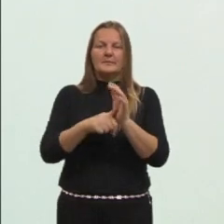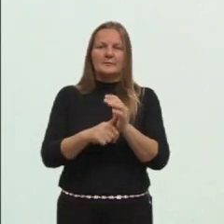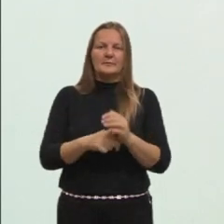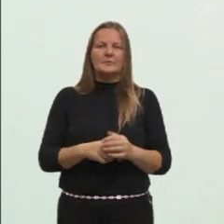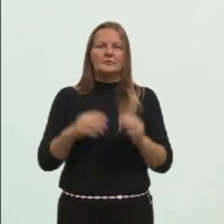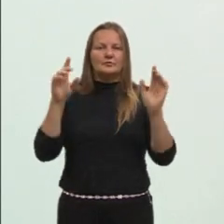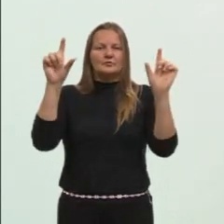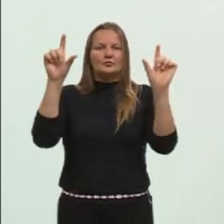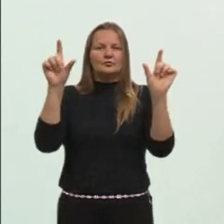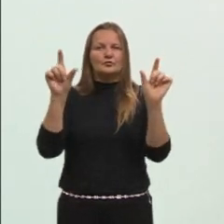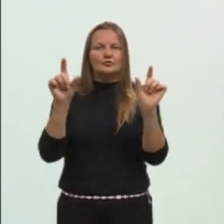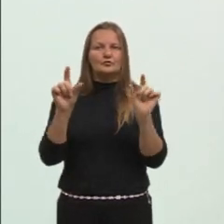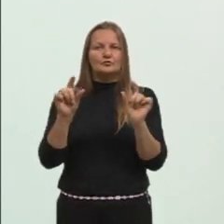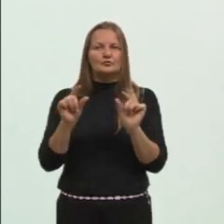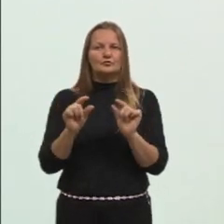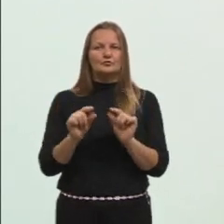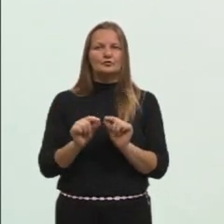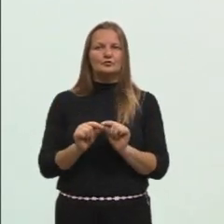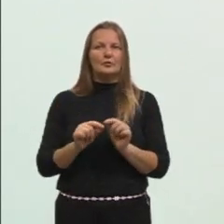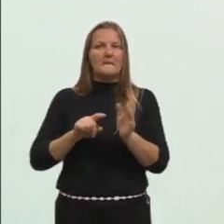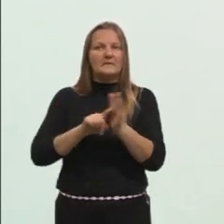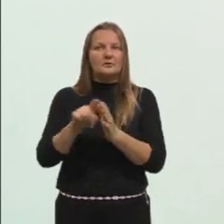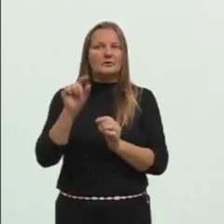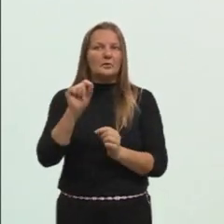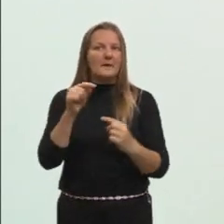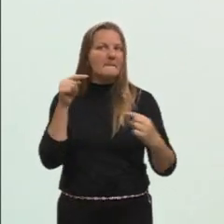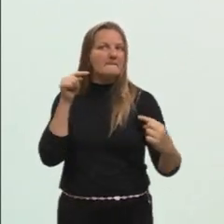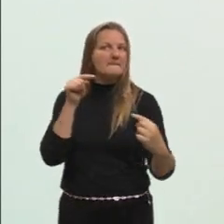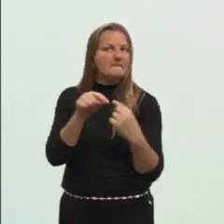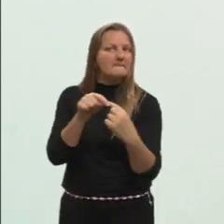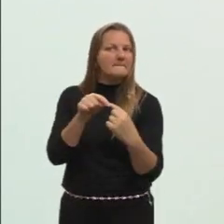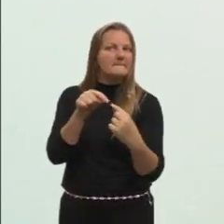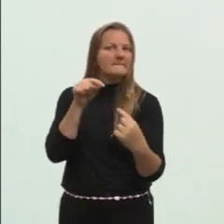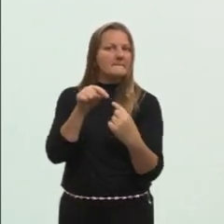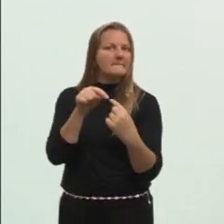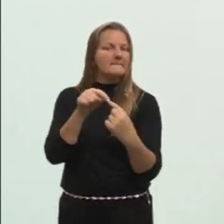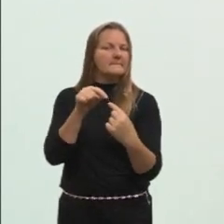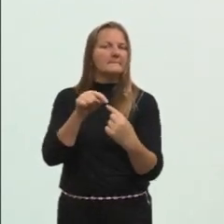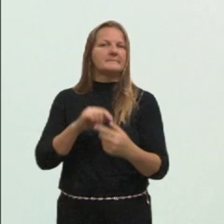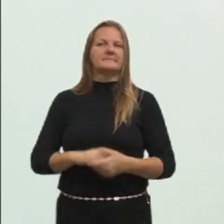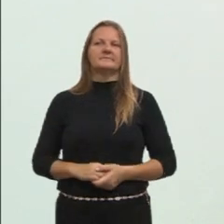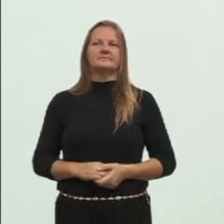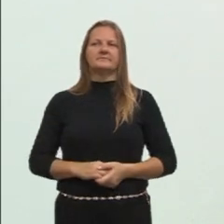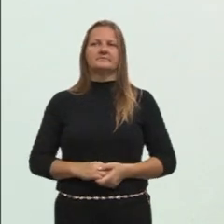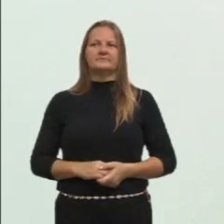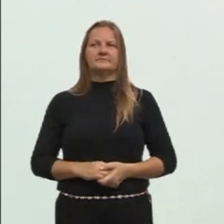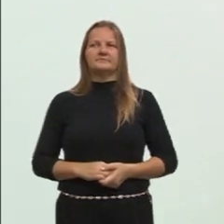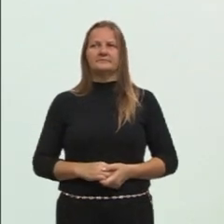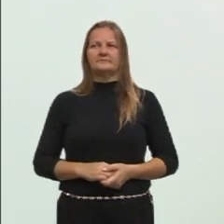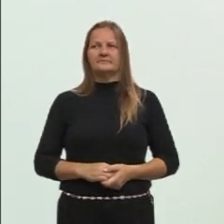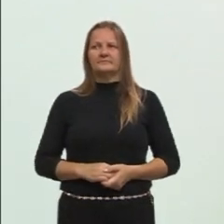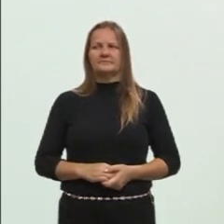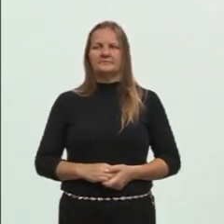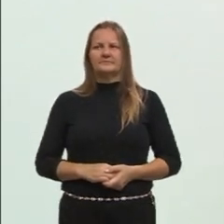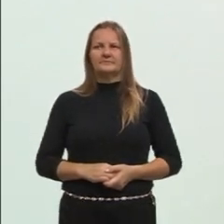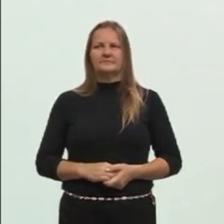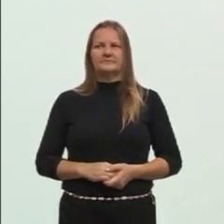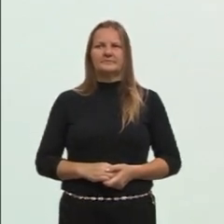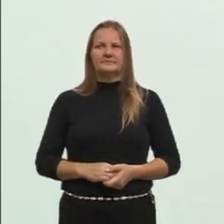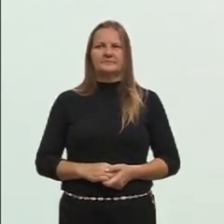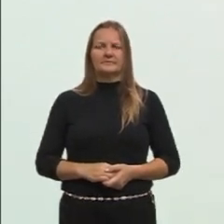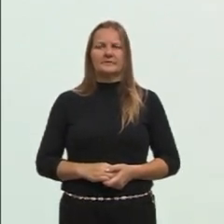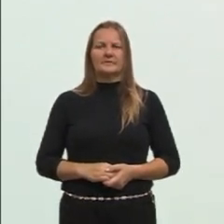afunilando né para perguntar exatamente a questão que ele quer tá então não caiam